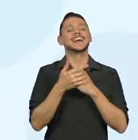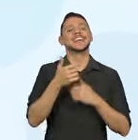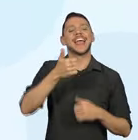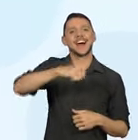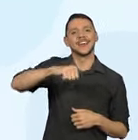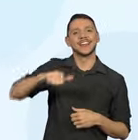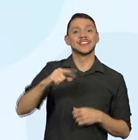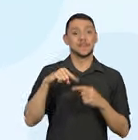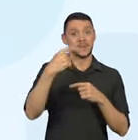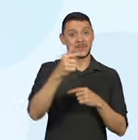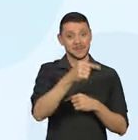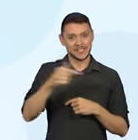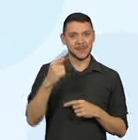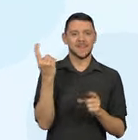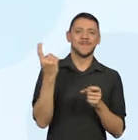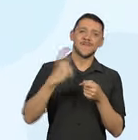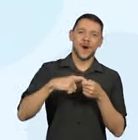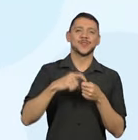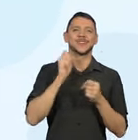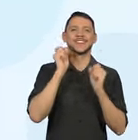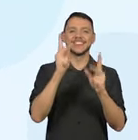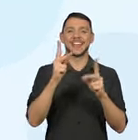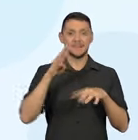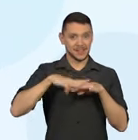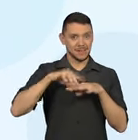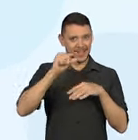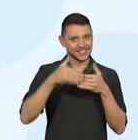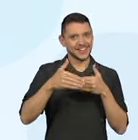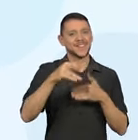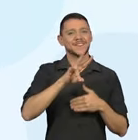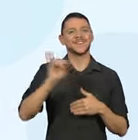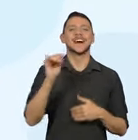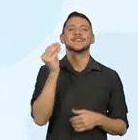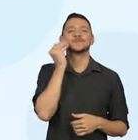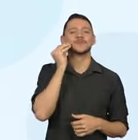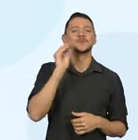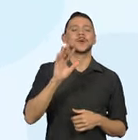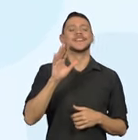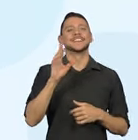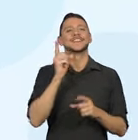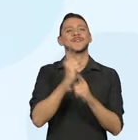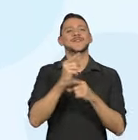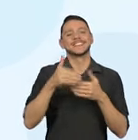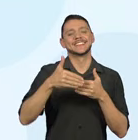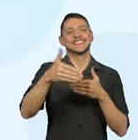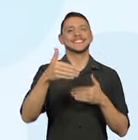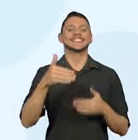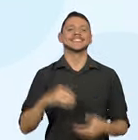eu retomo com vocês, beleza? Matemática daqui a pouquinho. Beijo, turma. Até já.